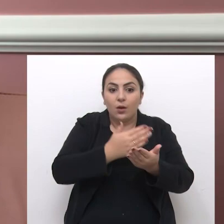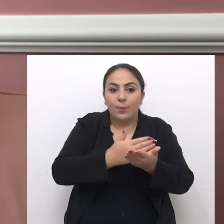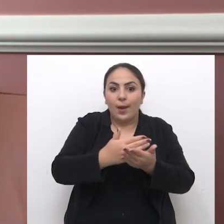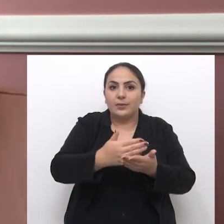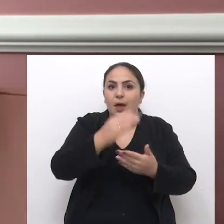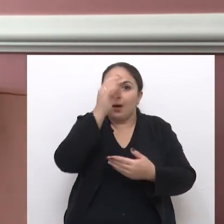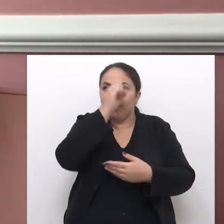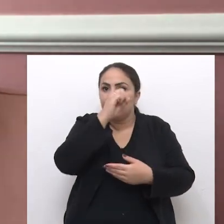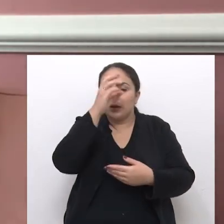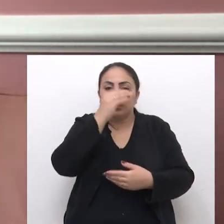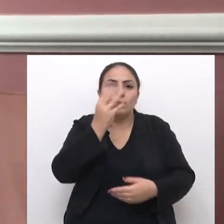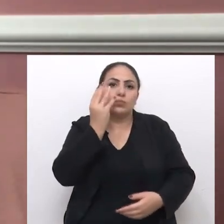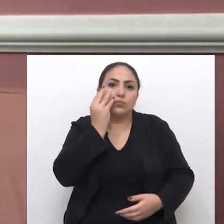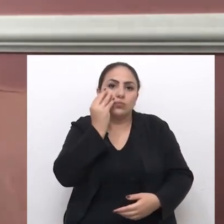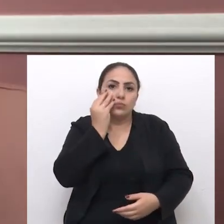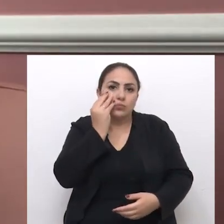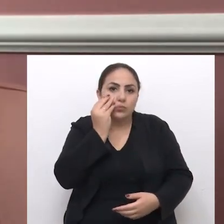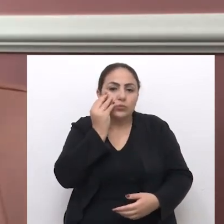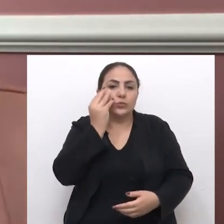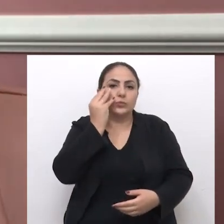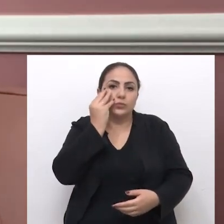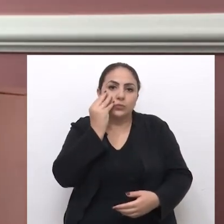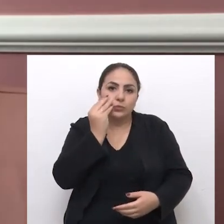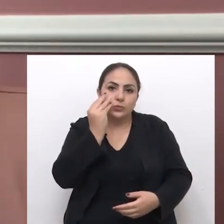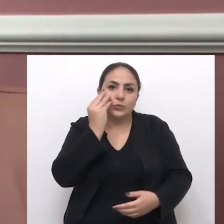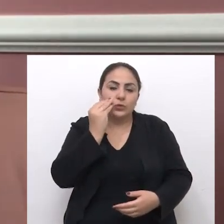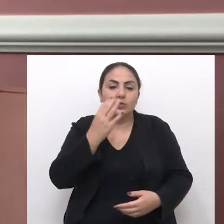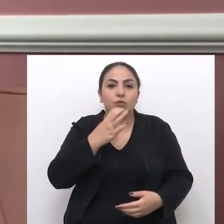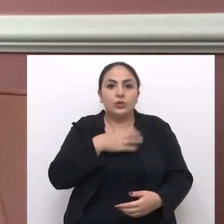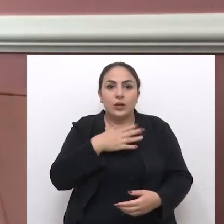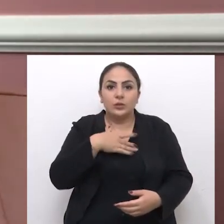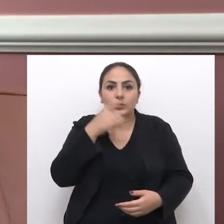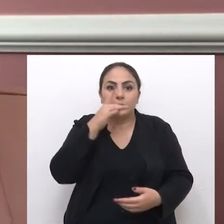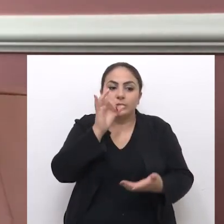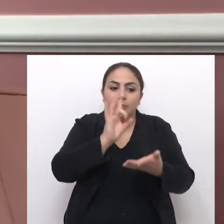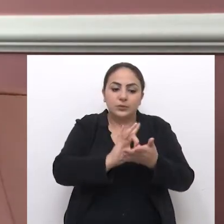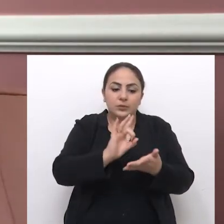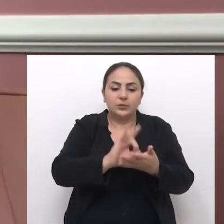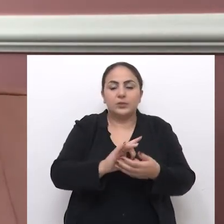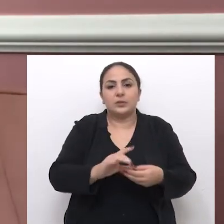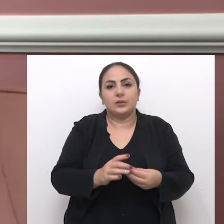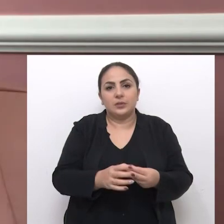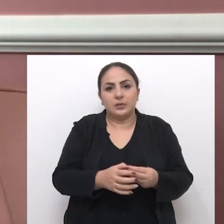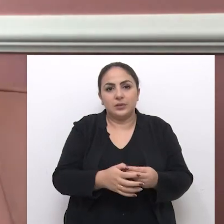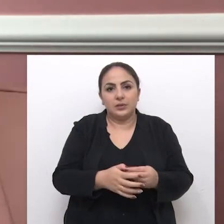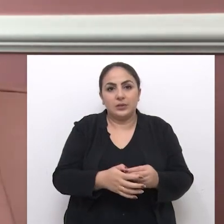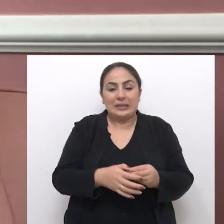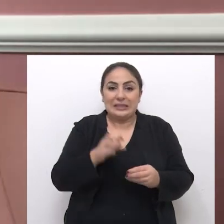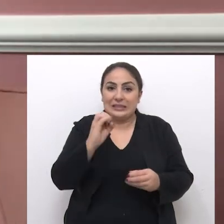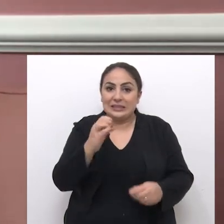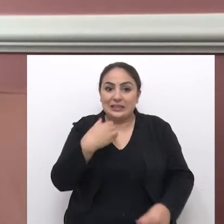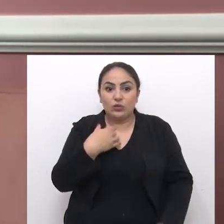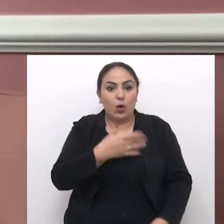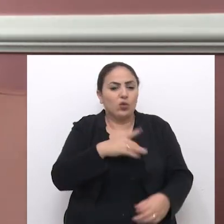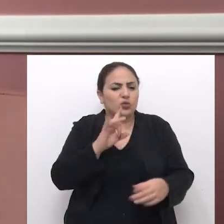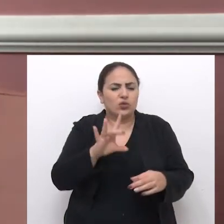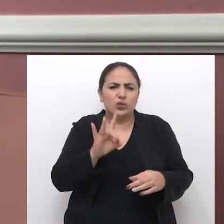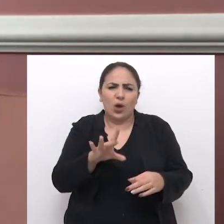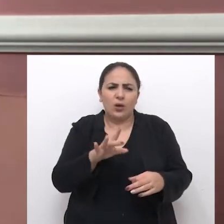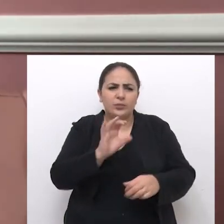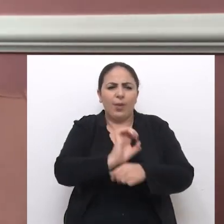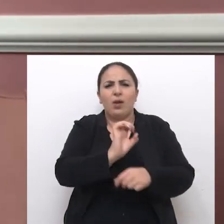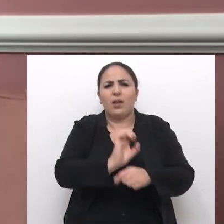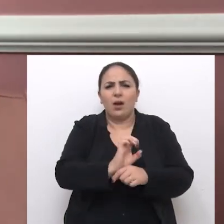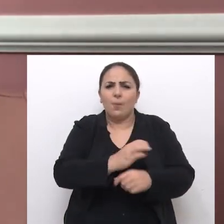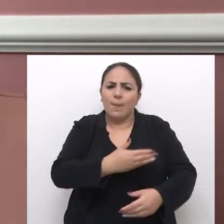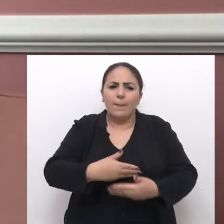Ele aprender a pegar essa mama, a mamar de forma eficiente. E aí, se a gente